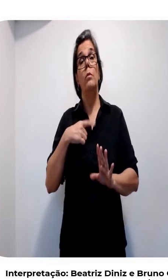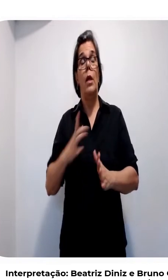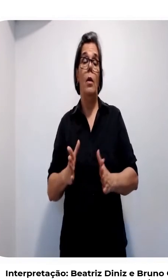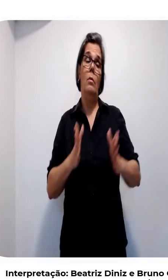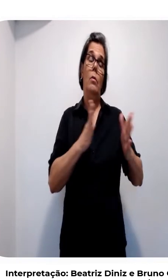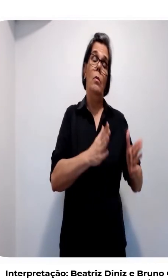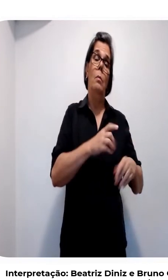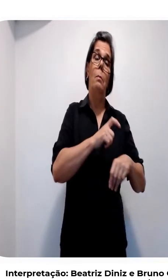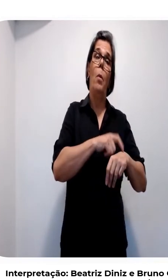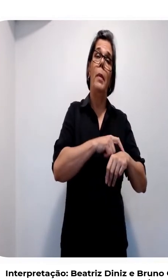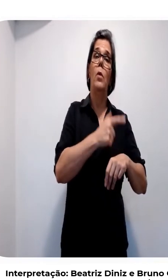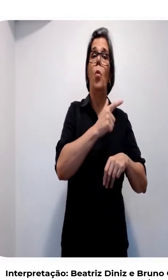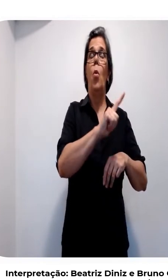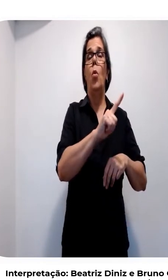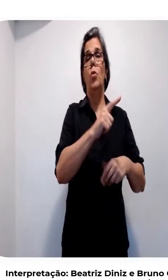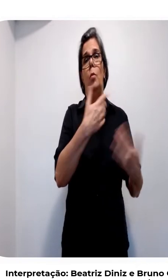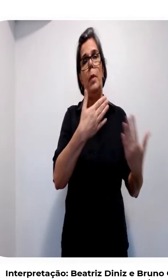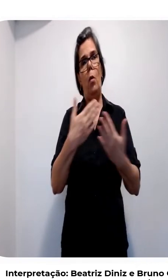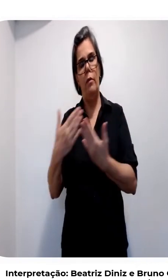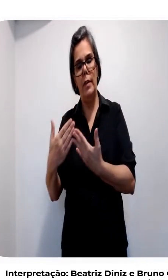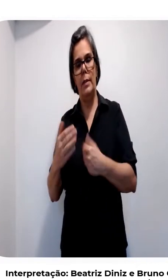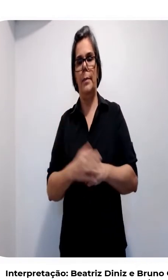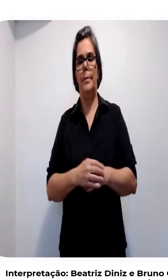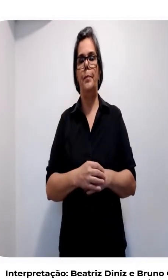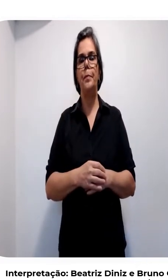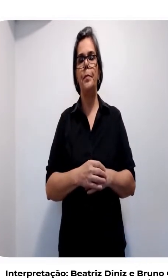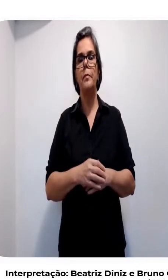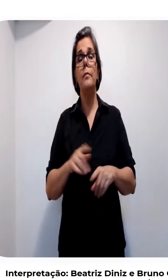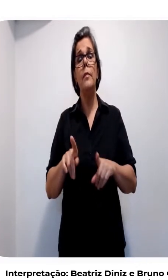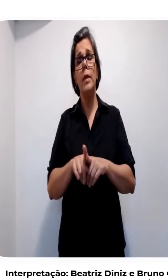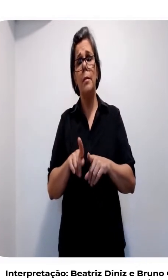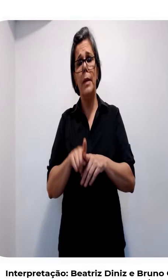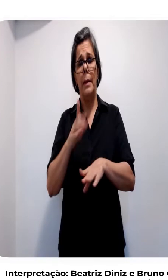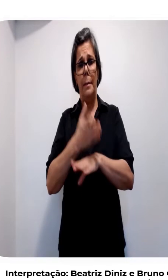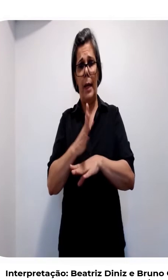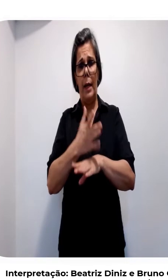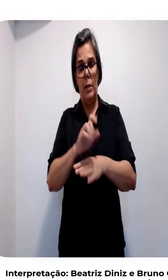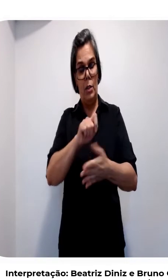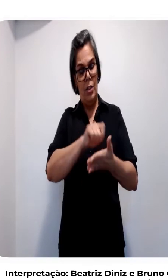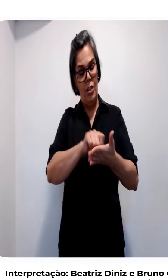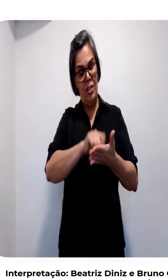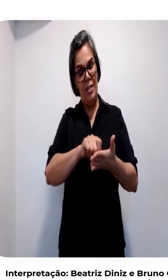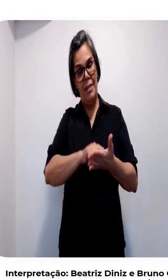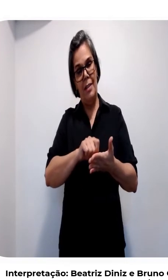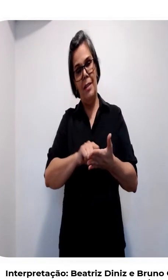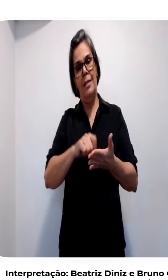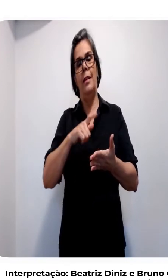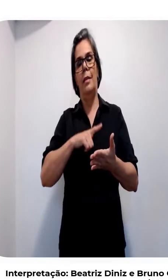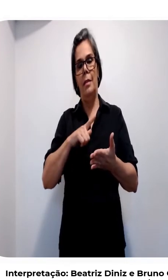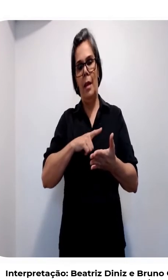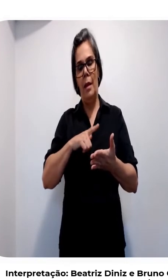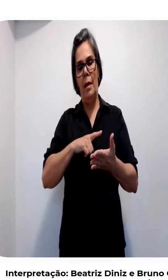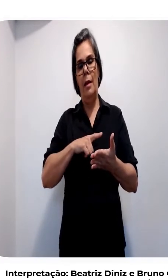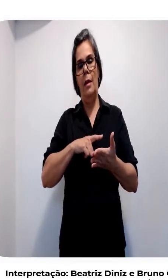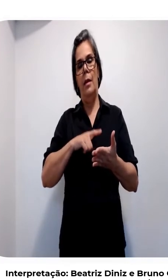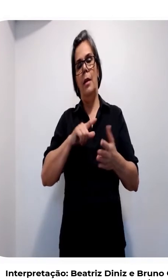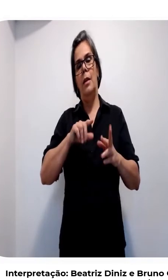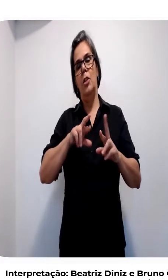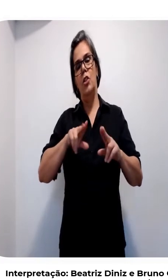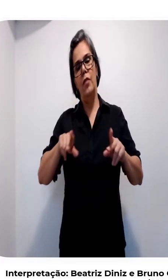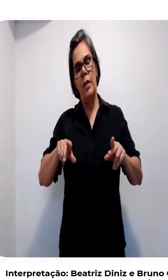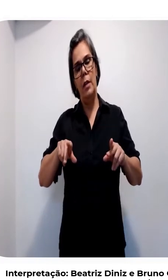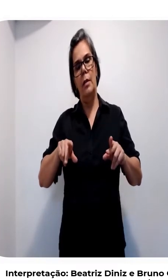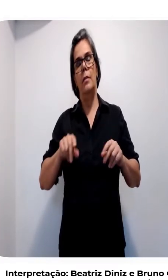também. E além disso, as práticas de escrita, elas variam, então podem ser algumas mais